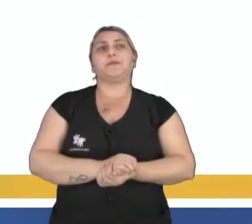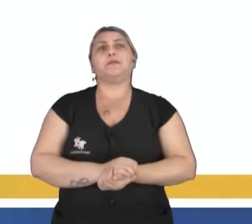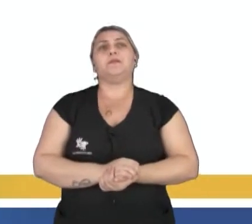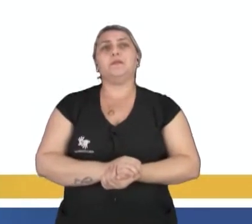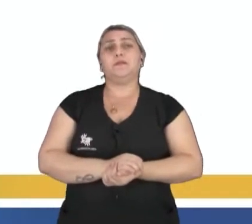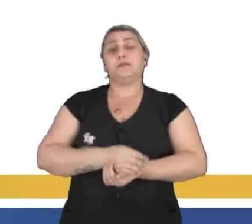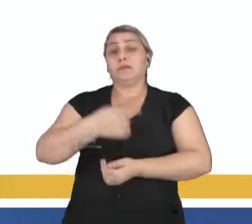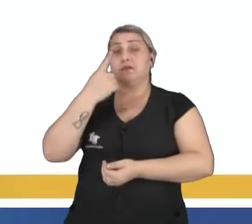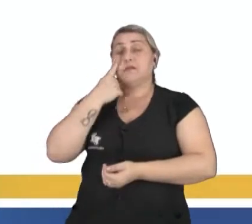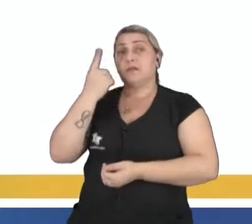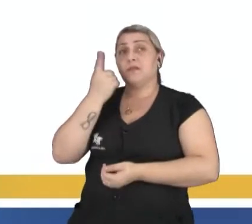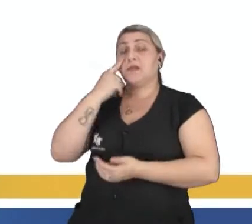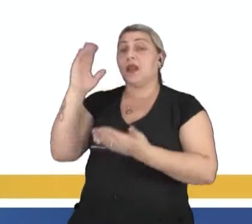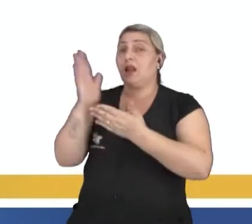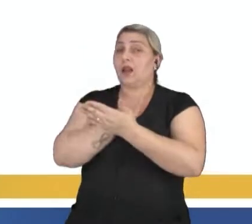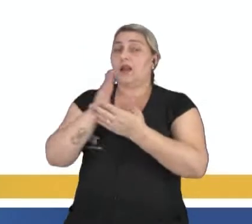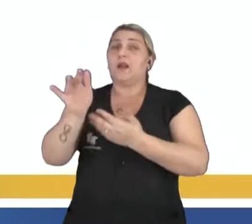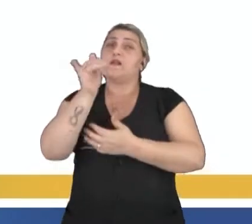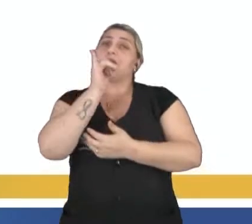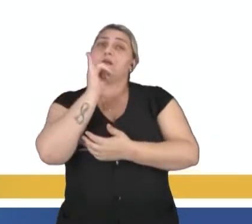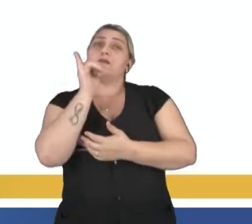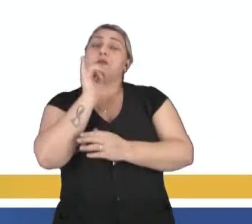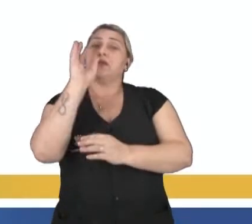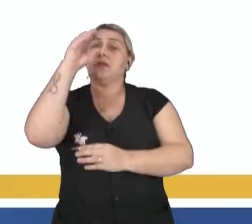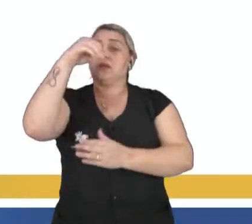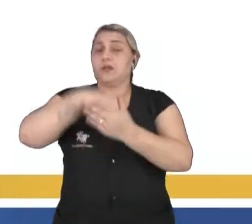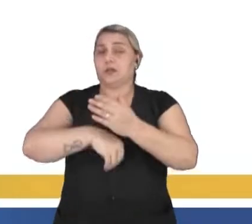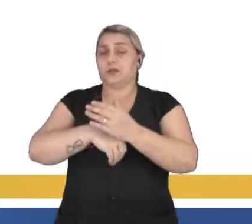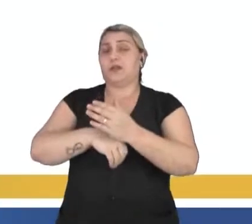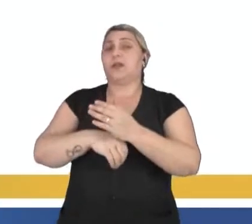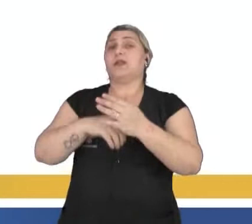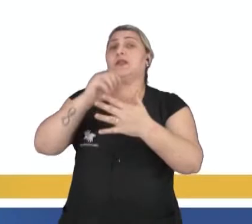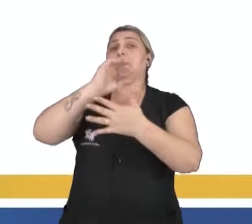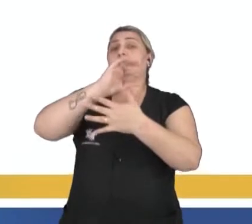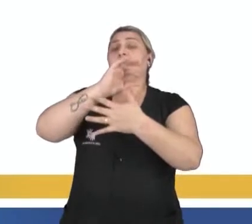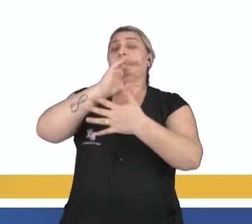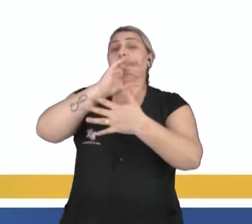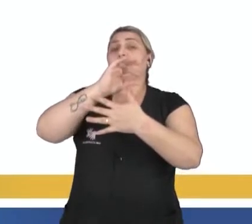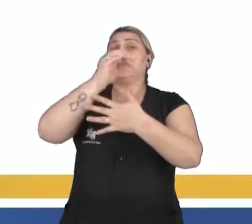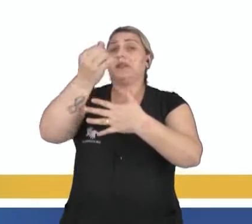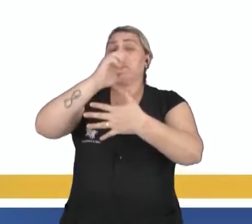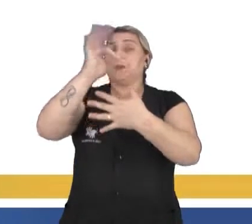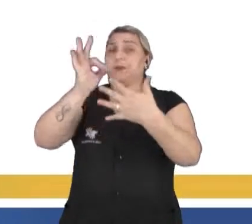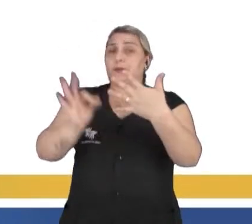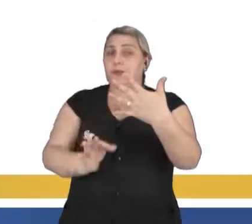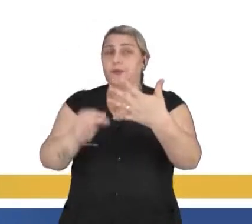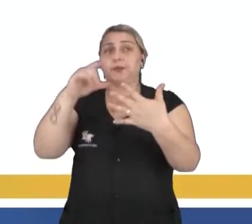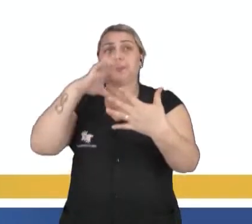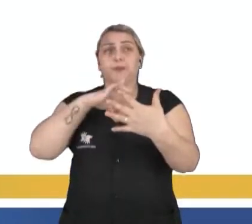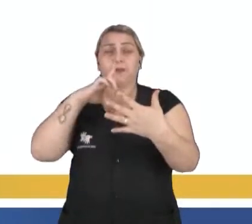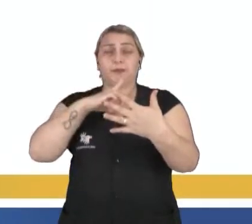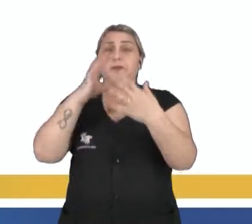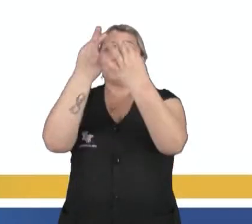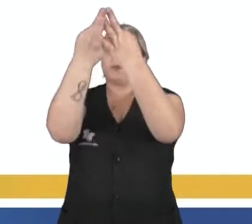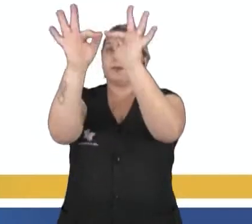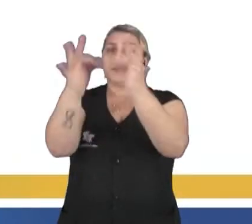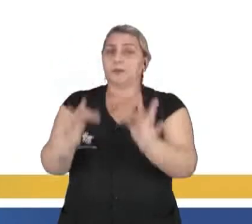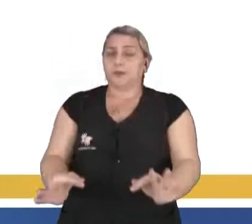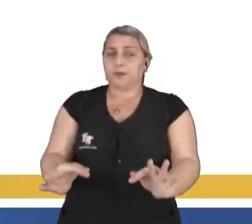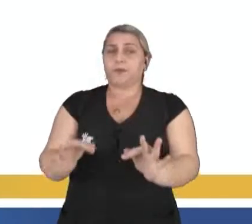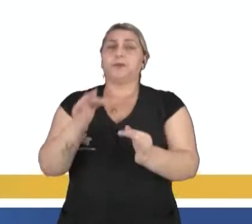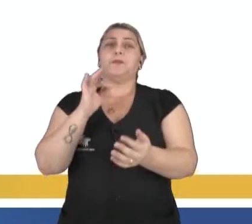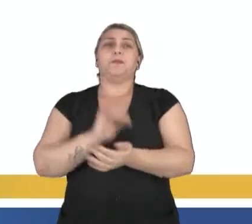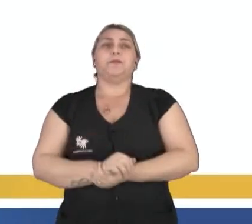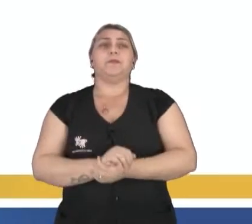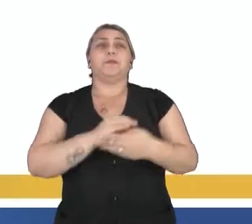Então, vamos ver aqui alguns exemplos dentro aí dessas 6 funções que elas exercem ali sintaticamente,